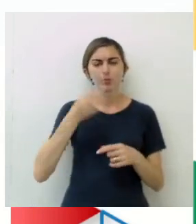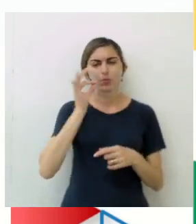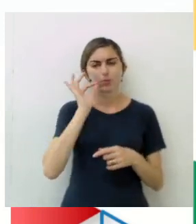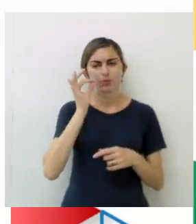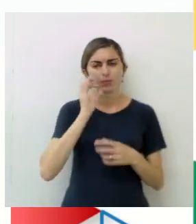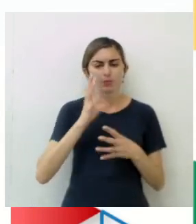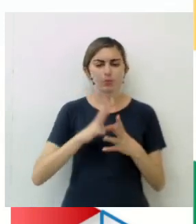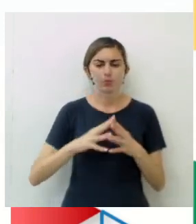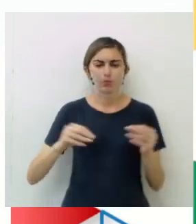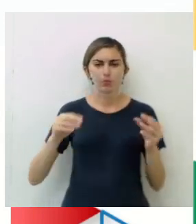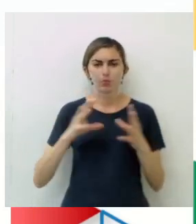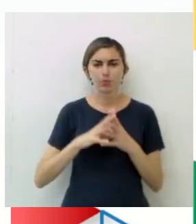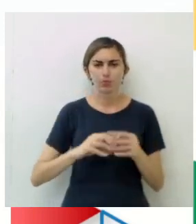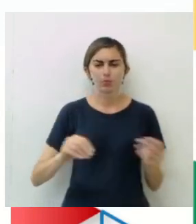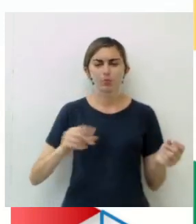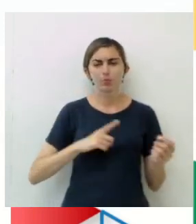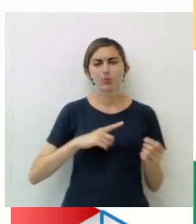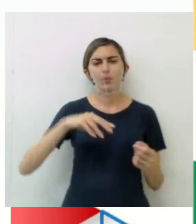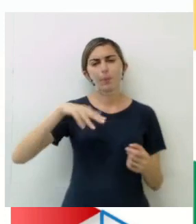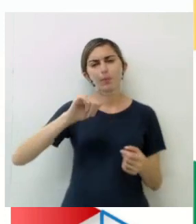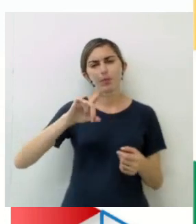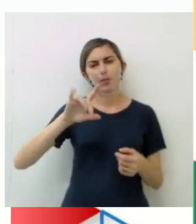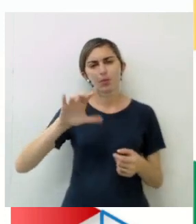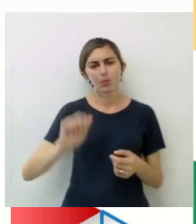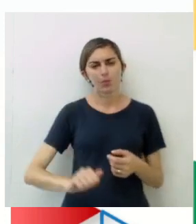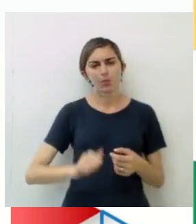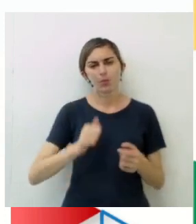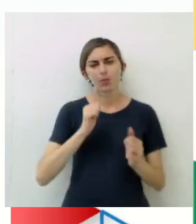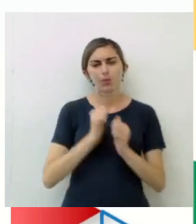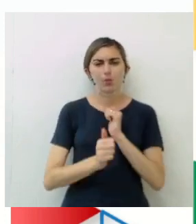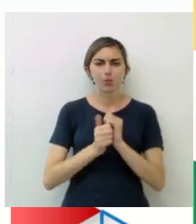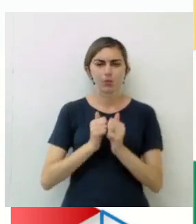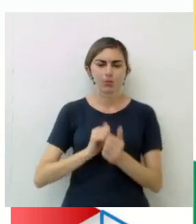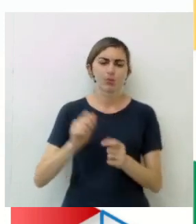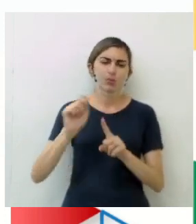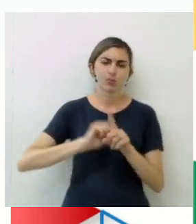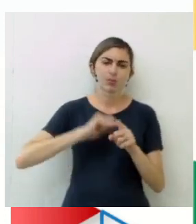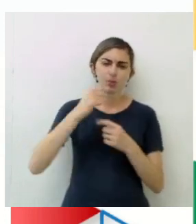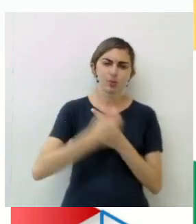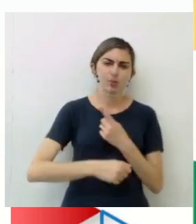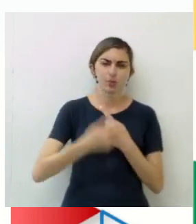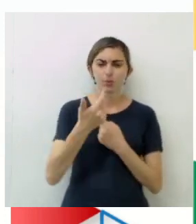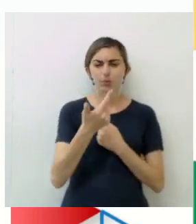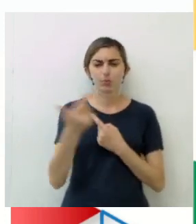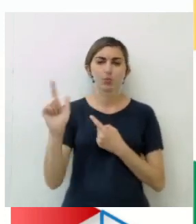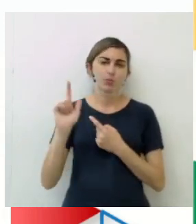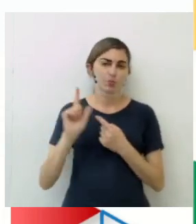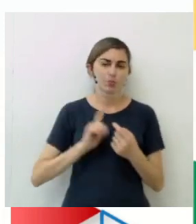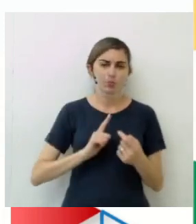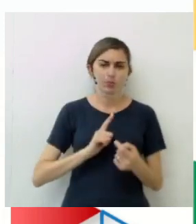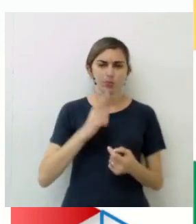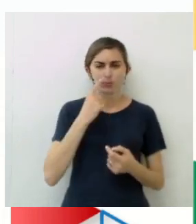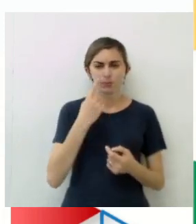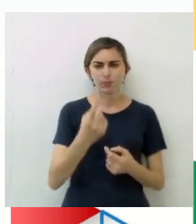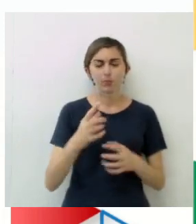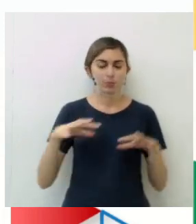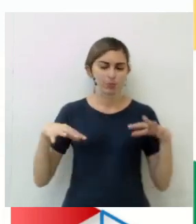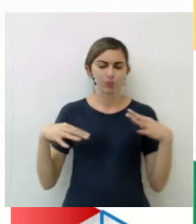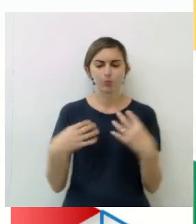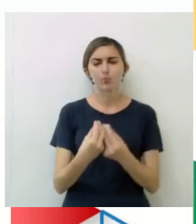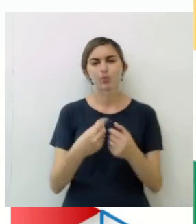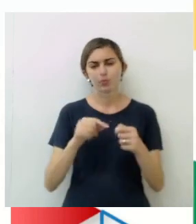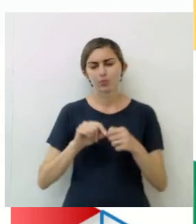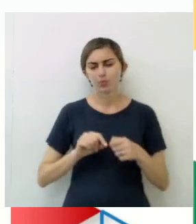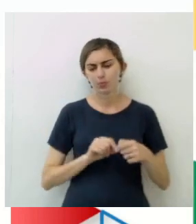algodão, laranja, mandioca, arroz, banana, fumos e outros. Tá? Então a gente vai ter toda essa